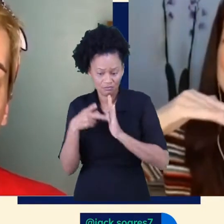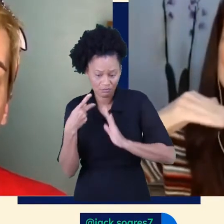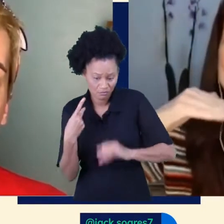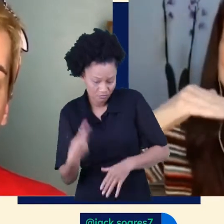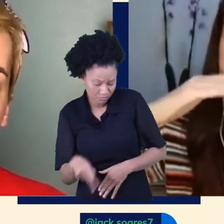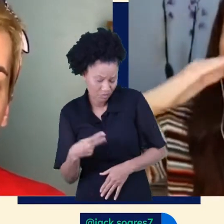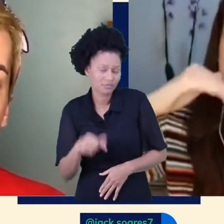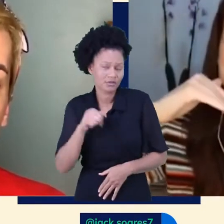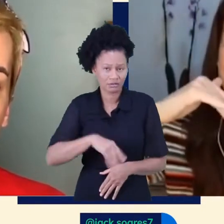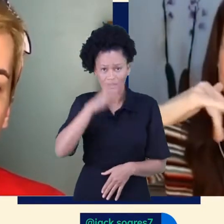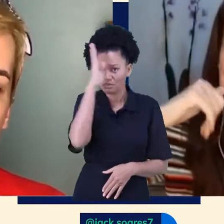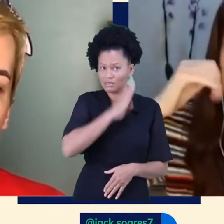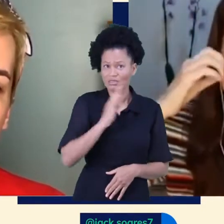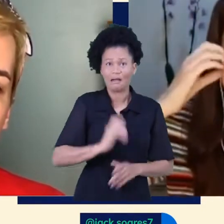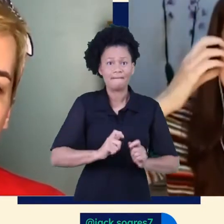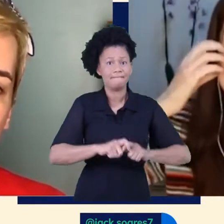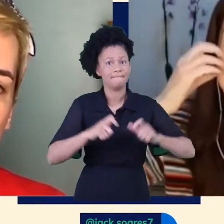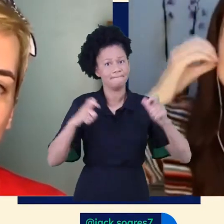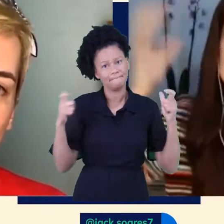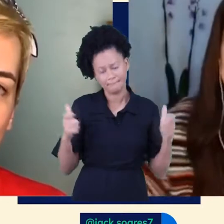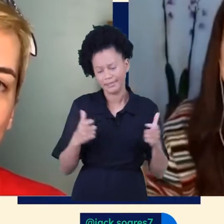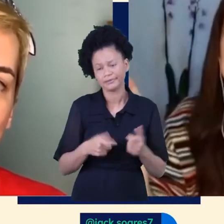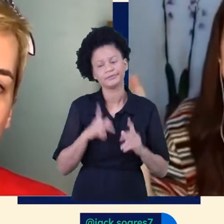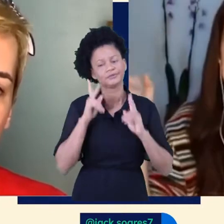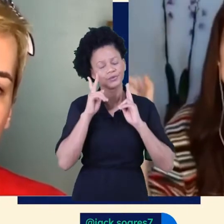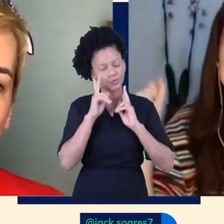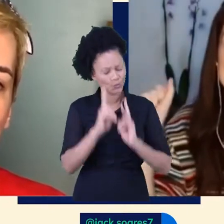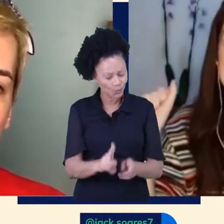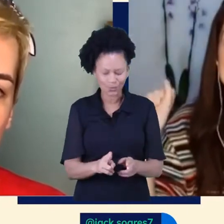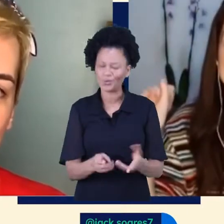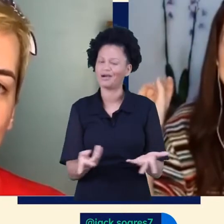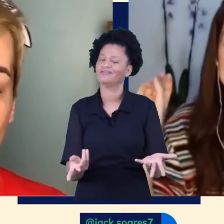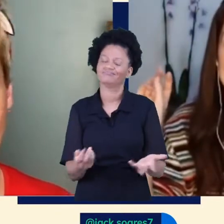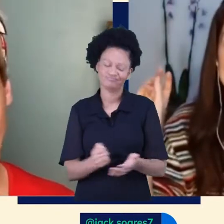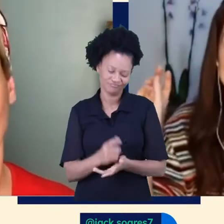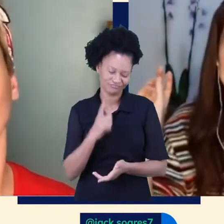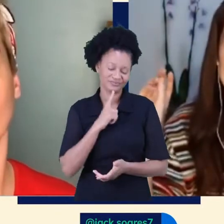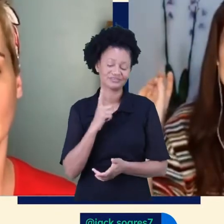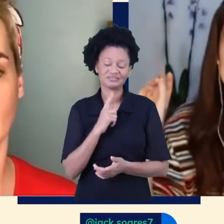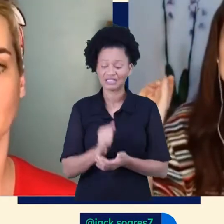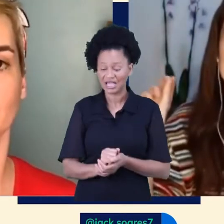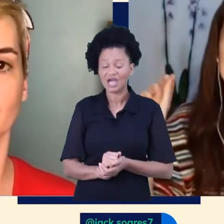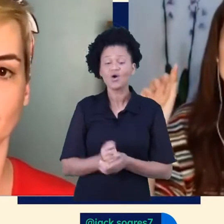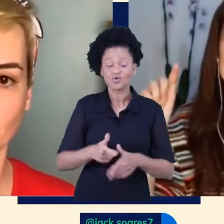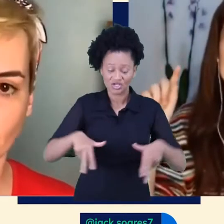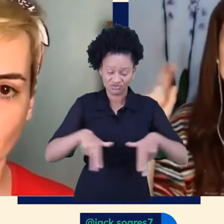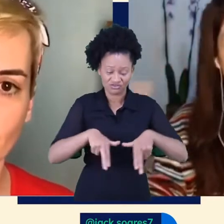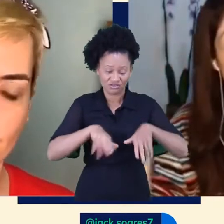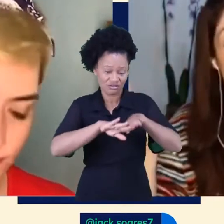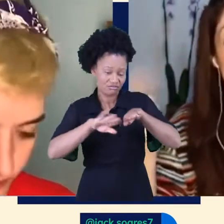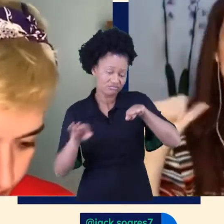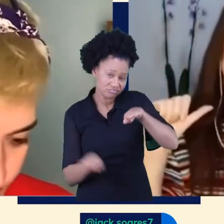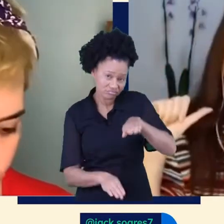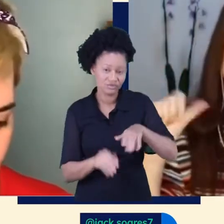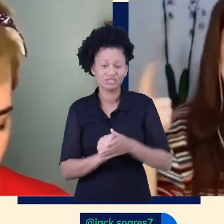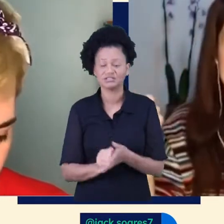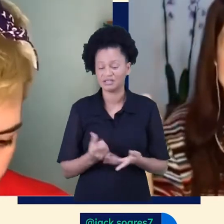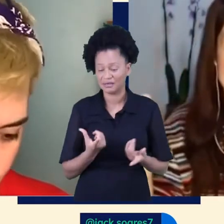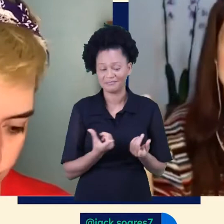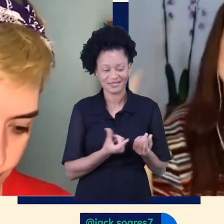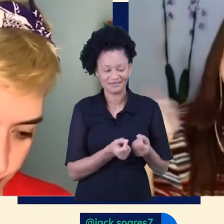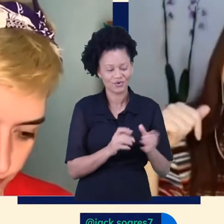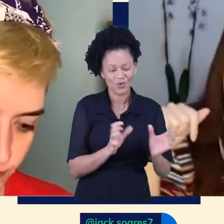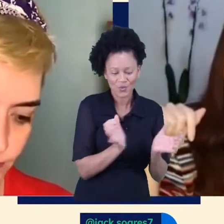mesmo motivo, tá? Desigualdade de gênero e mais a desigualdade social, né, Fafá? Porque se você tem pobreza